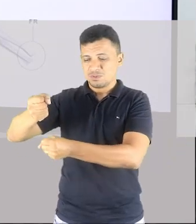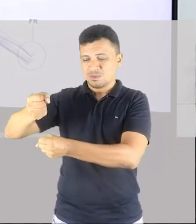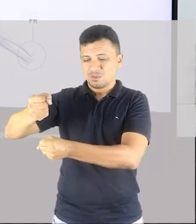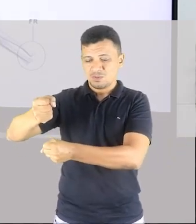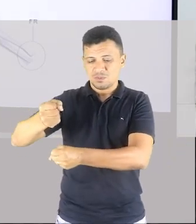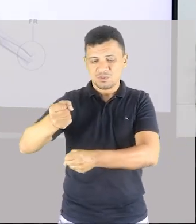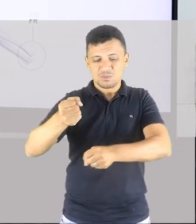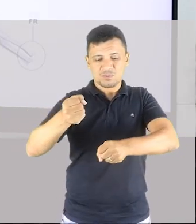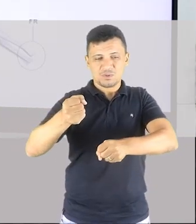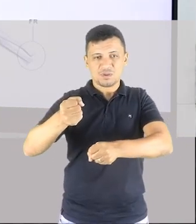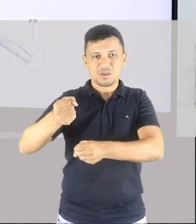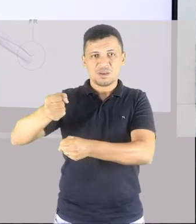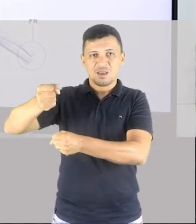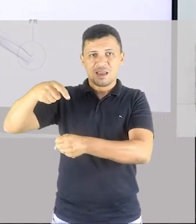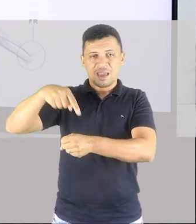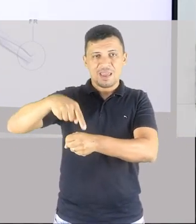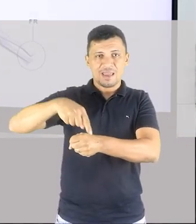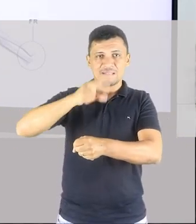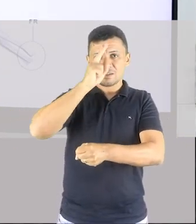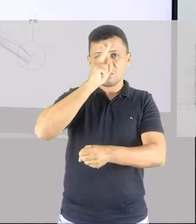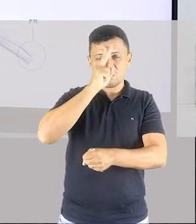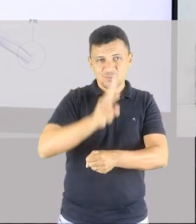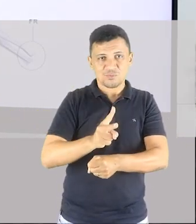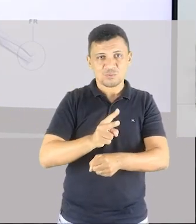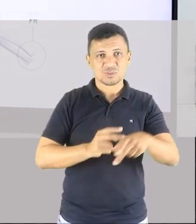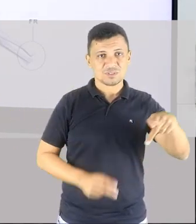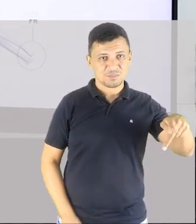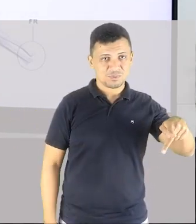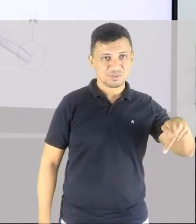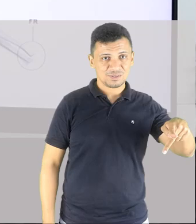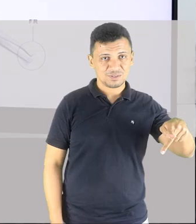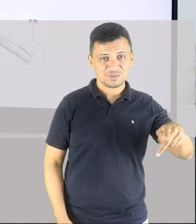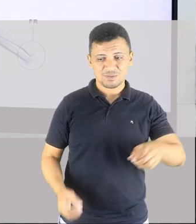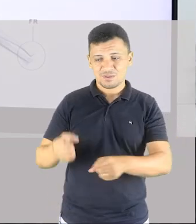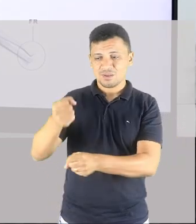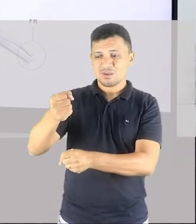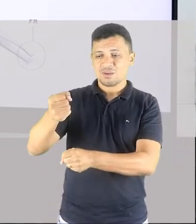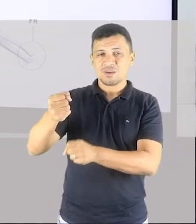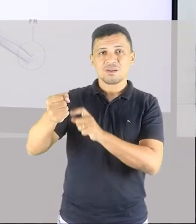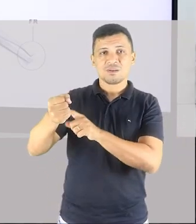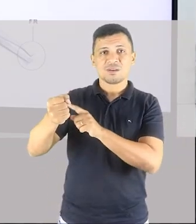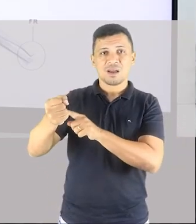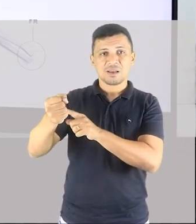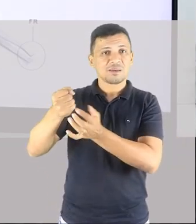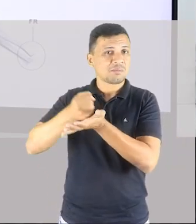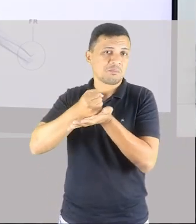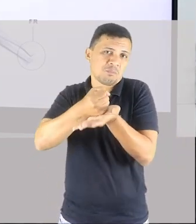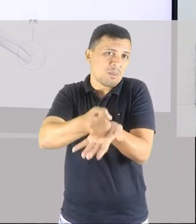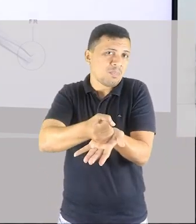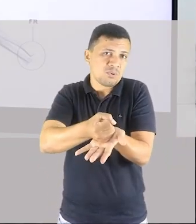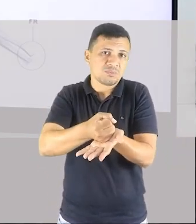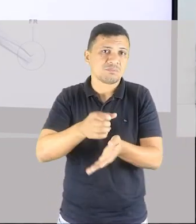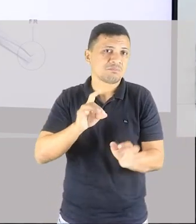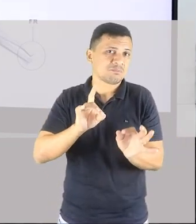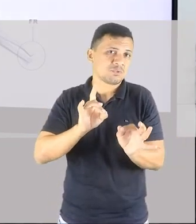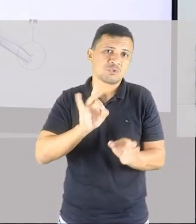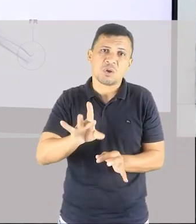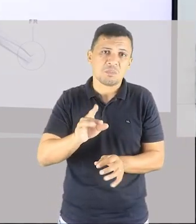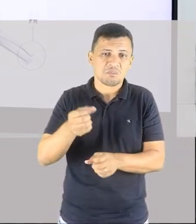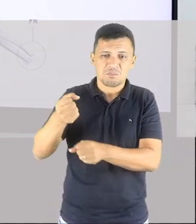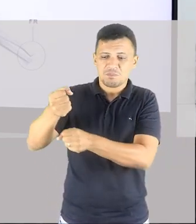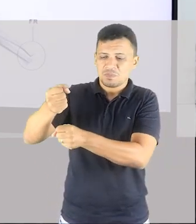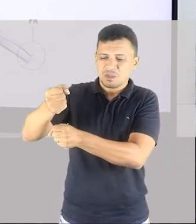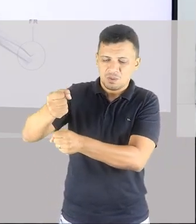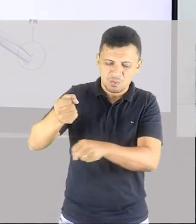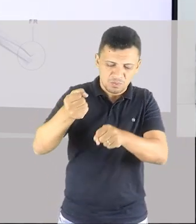tá realizando a força potente e essa aqui, a minha mão esquerda, está servindo só como apoio. Tá? Então a força potente é feita